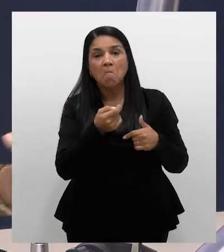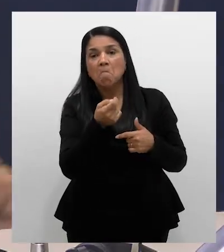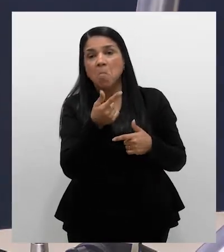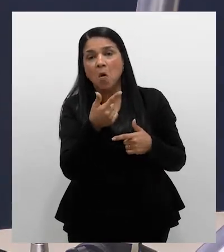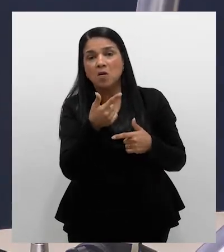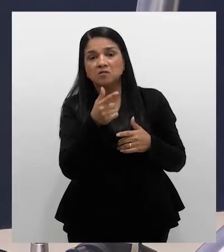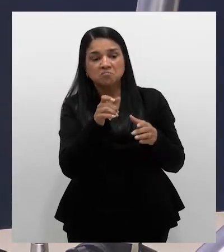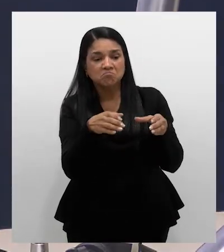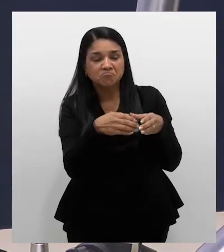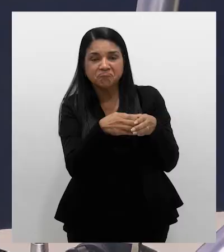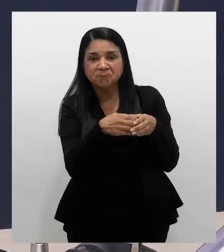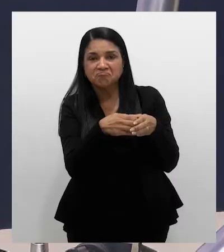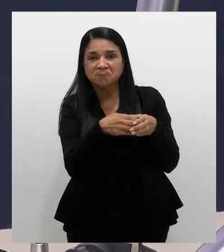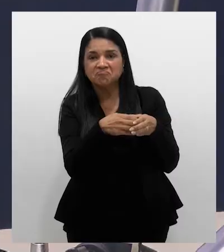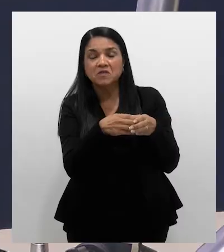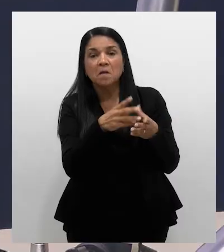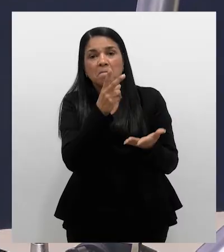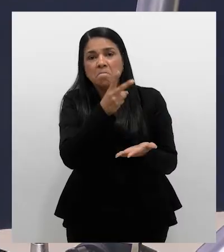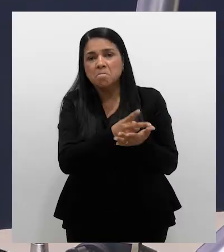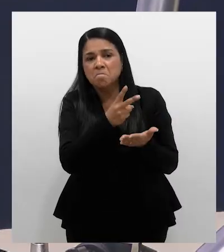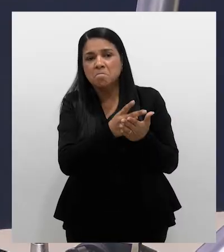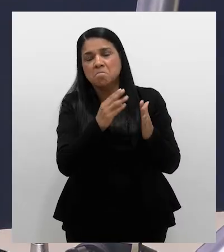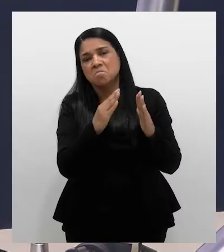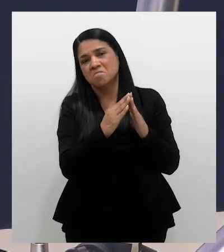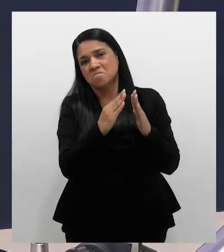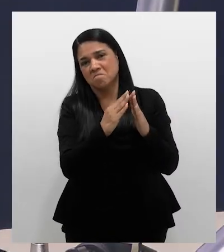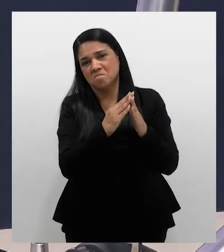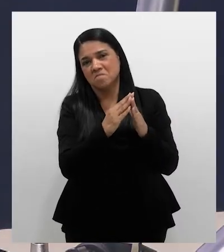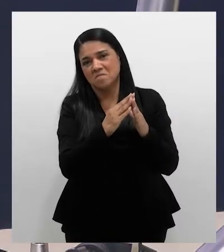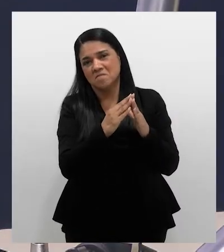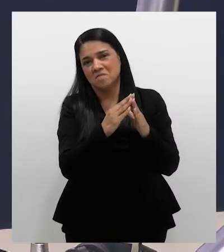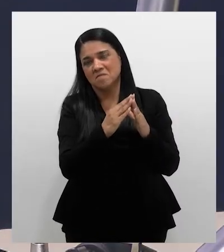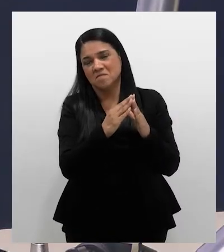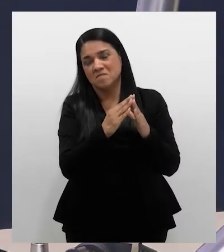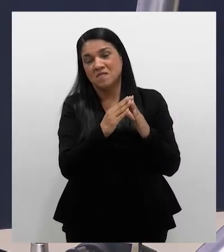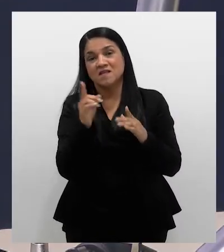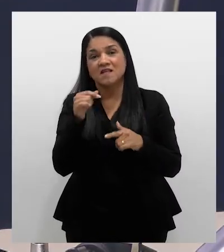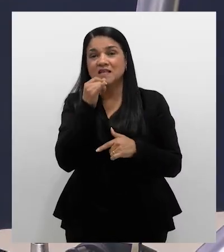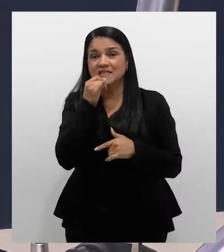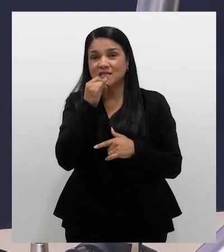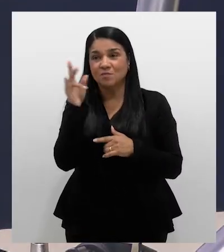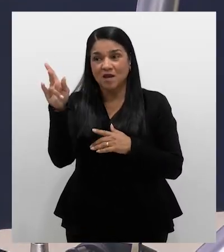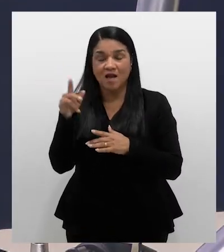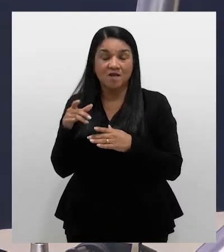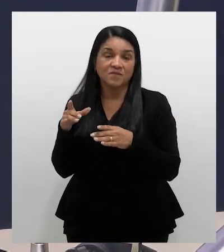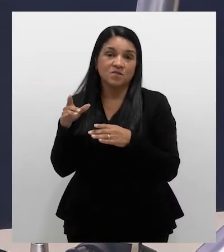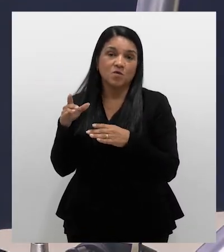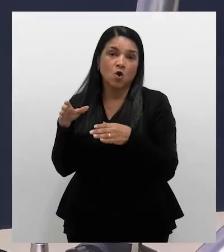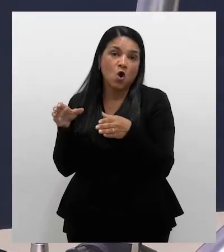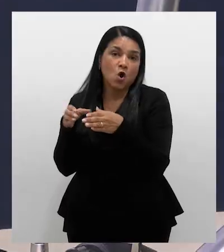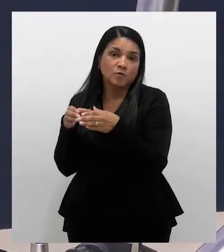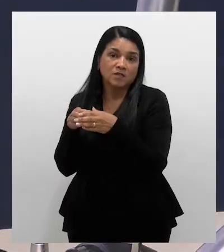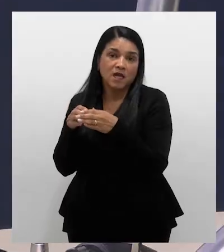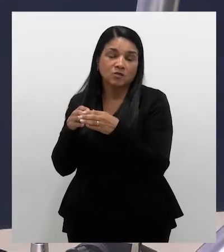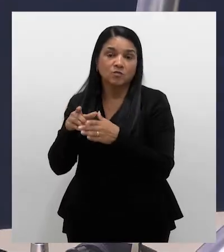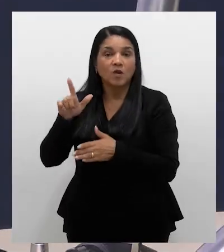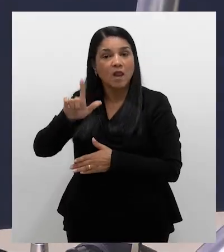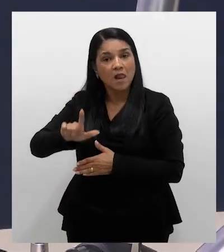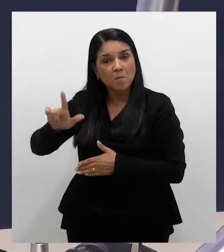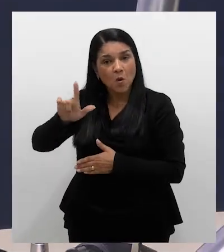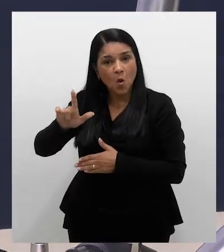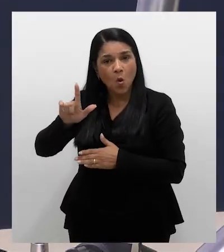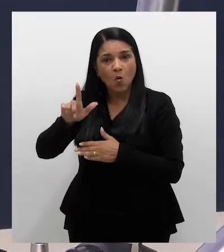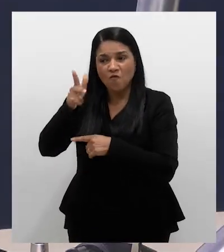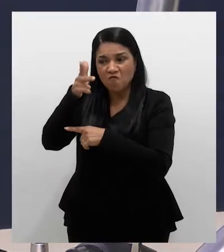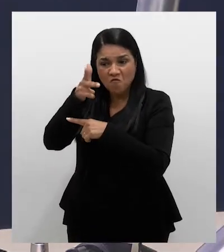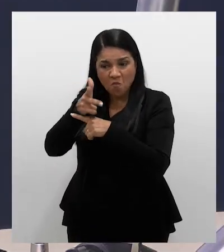da comunidade que foram numa classe social muito alta, num condomínio fechado, no Leblon, e filmaram como se